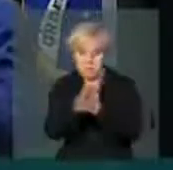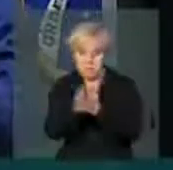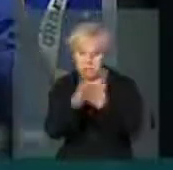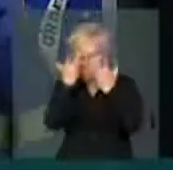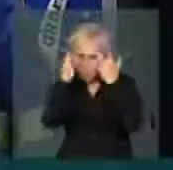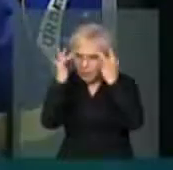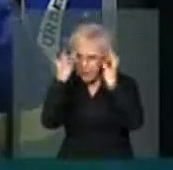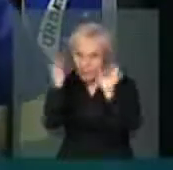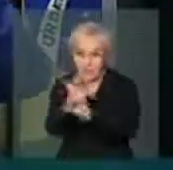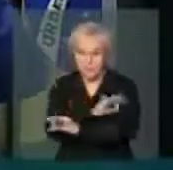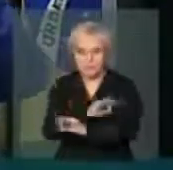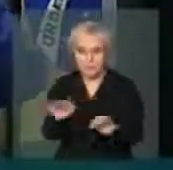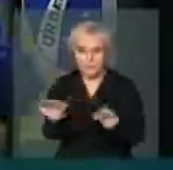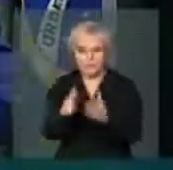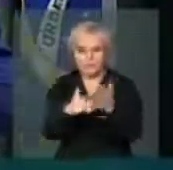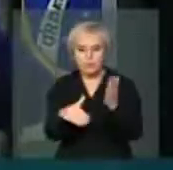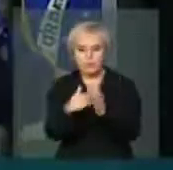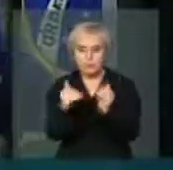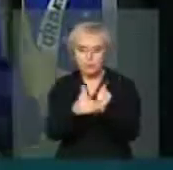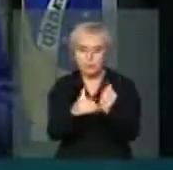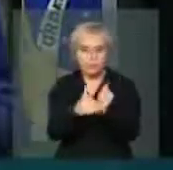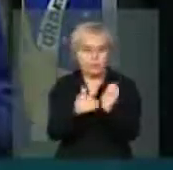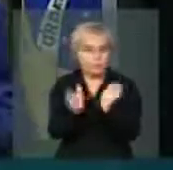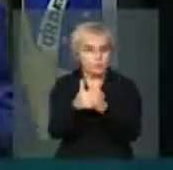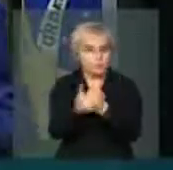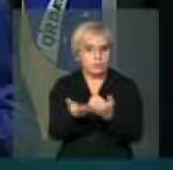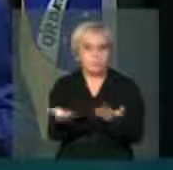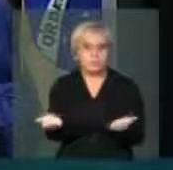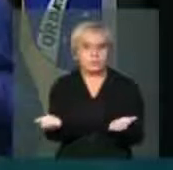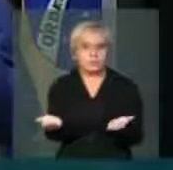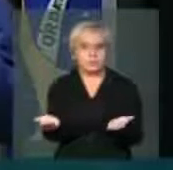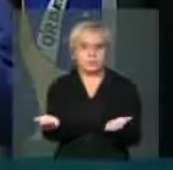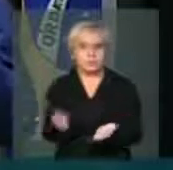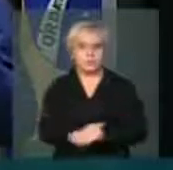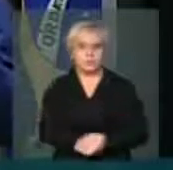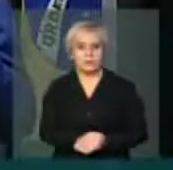se deu no mais alto sigilo.